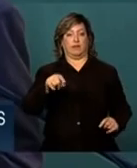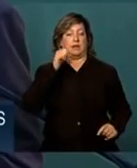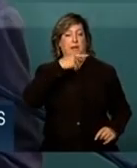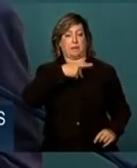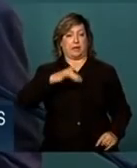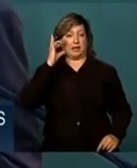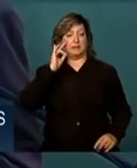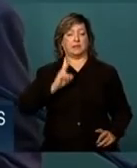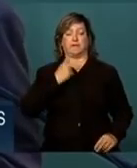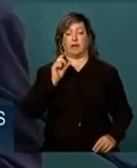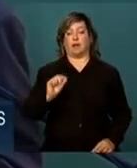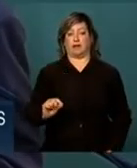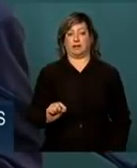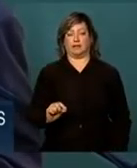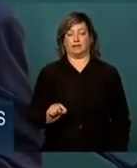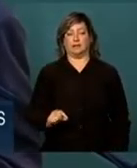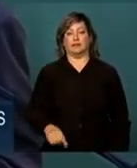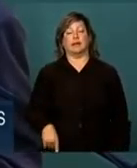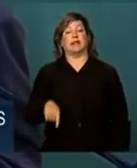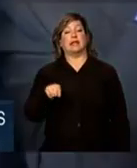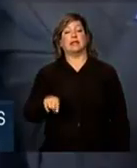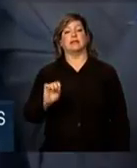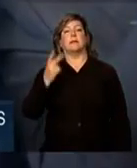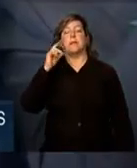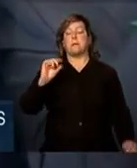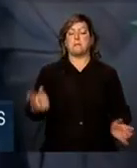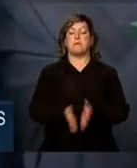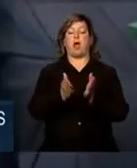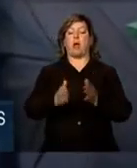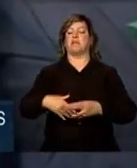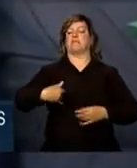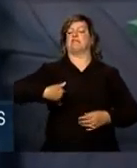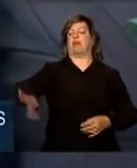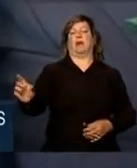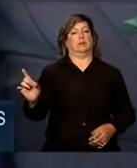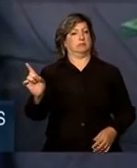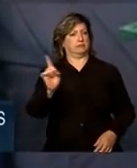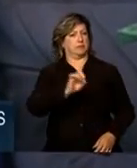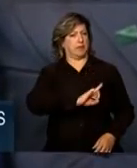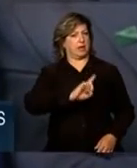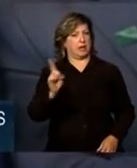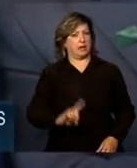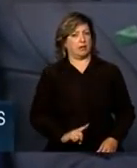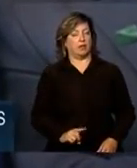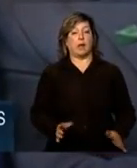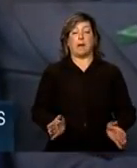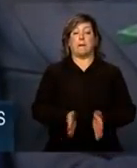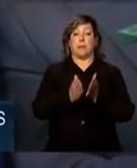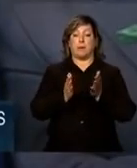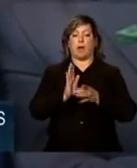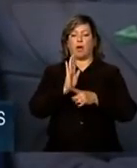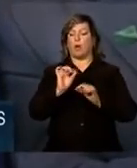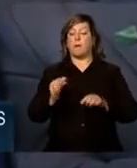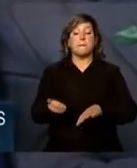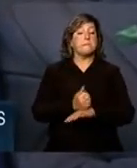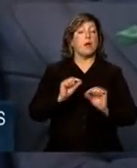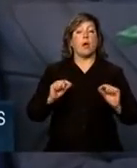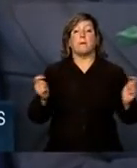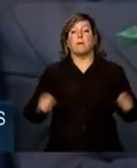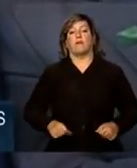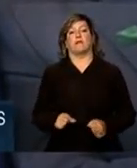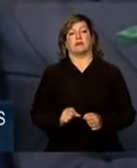história de dizer que é para pobre tem que ser de qualquer jeito, não. É para pobre, tem que ser o melhor que a gente pode